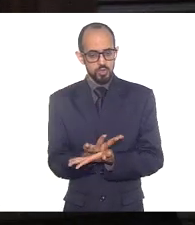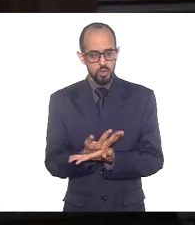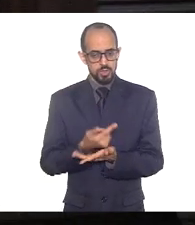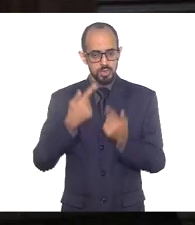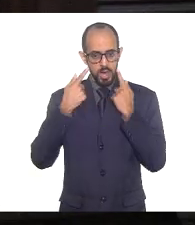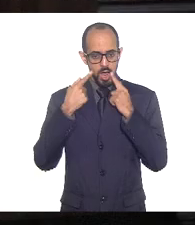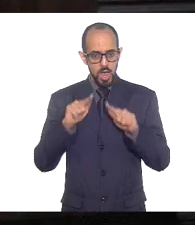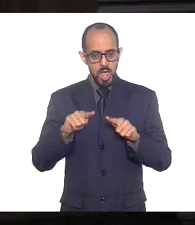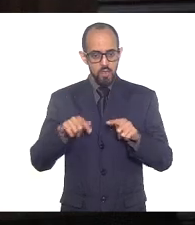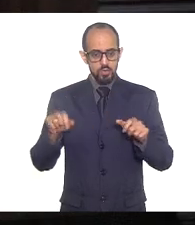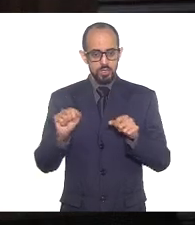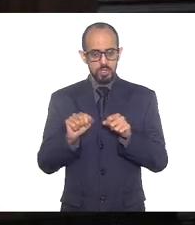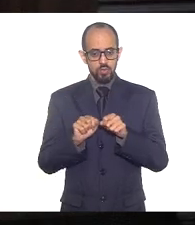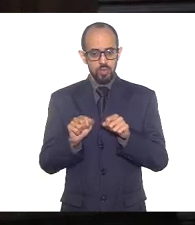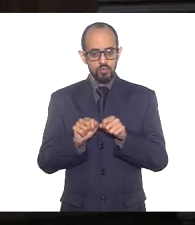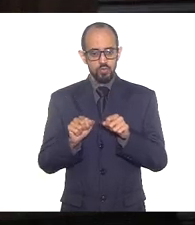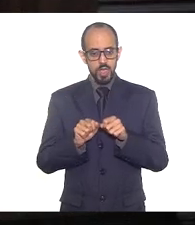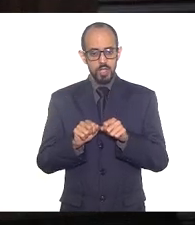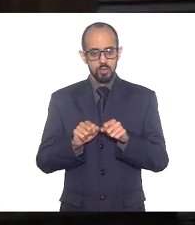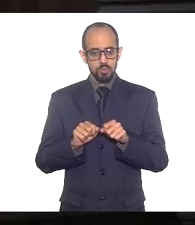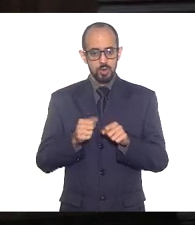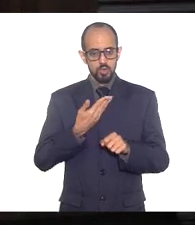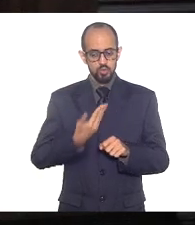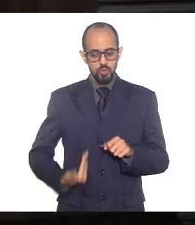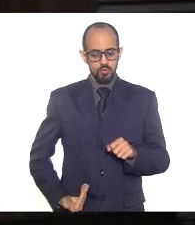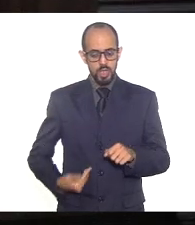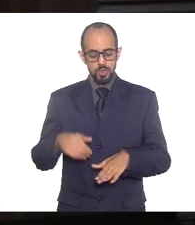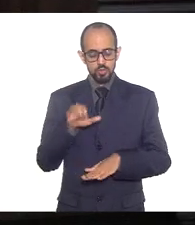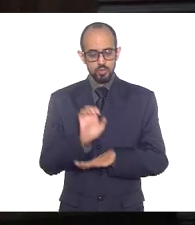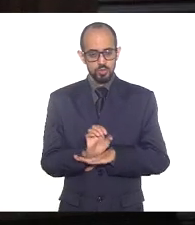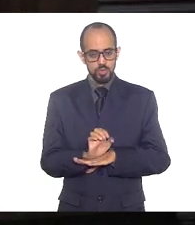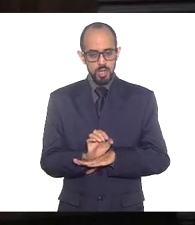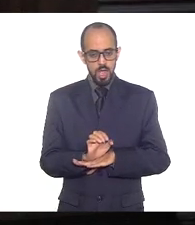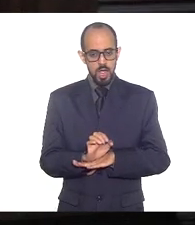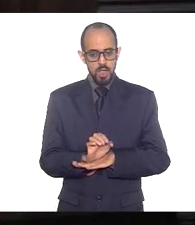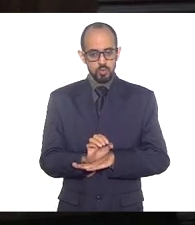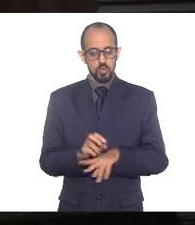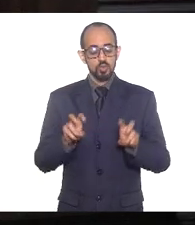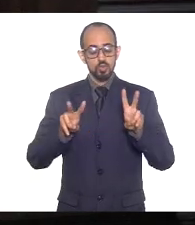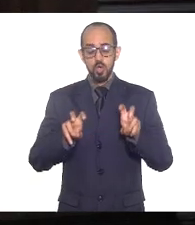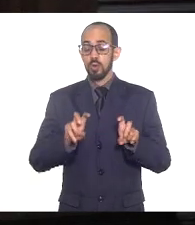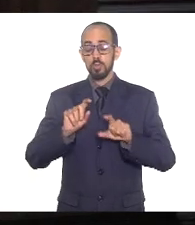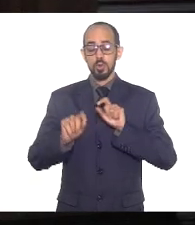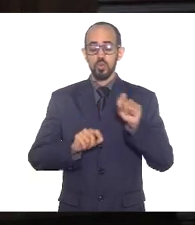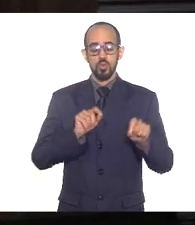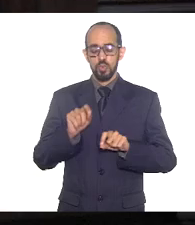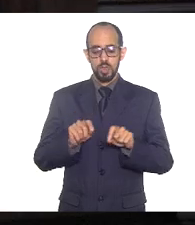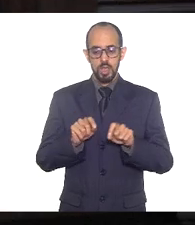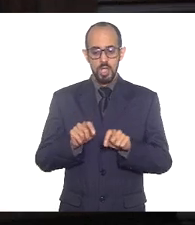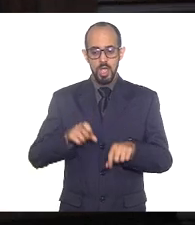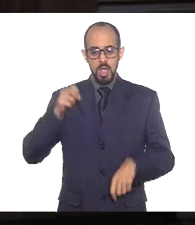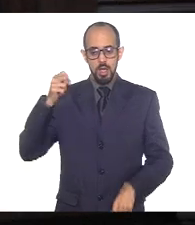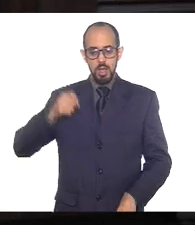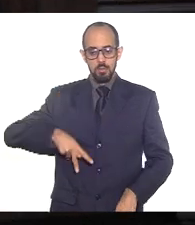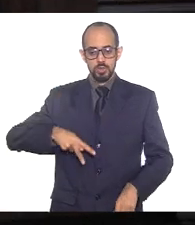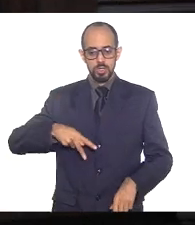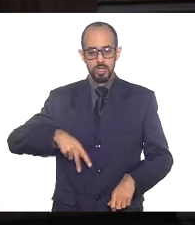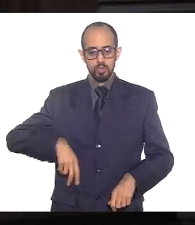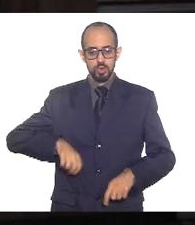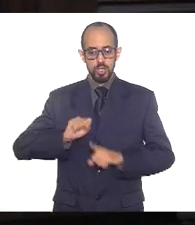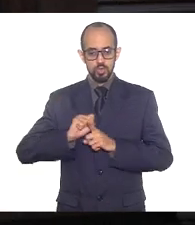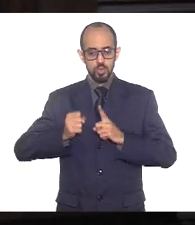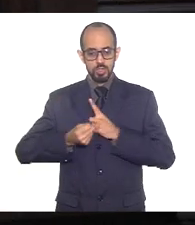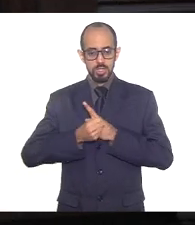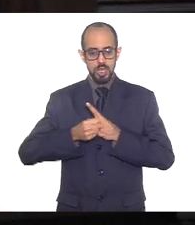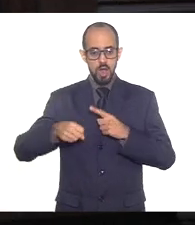tomadas dos últimos anos pelos governos estaduais em relação à Previdência Social e